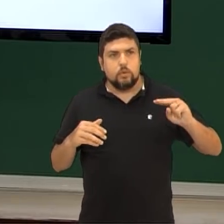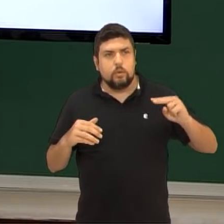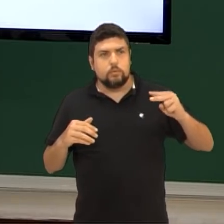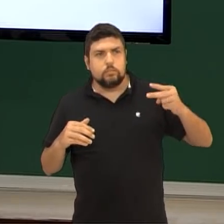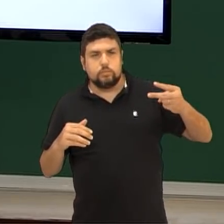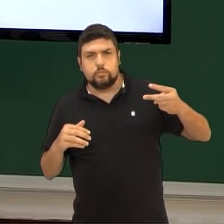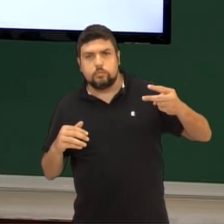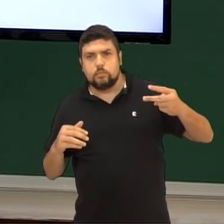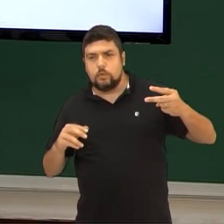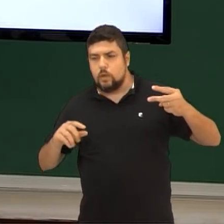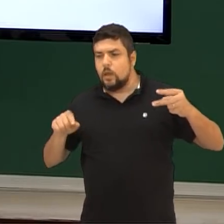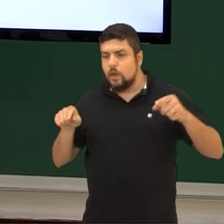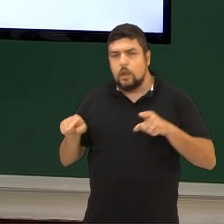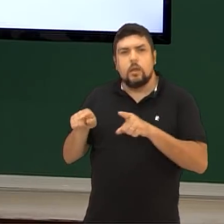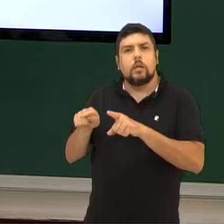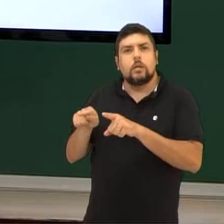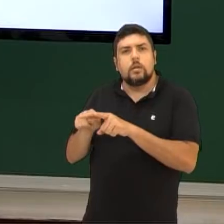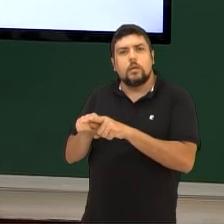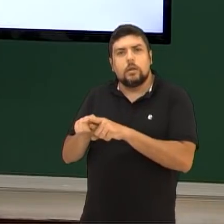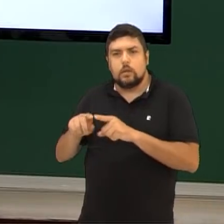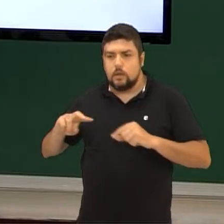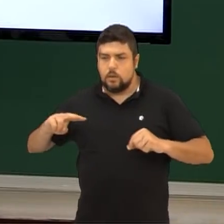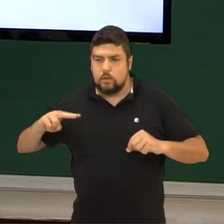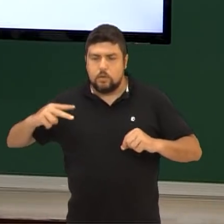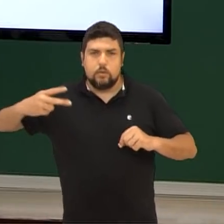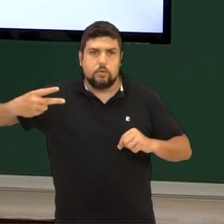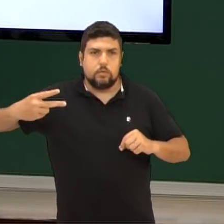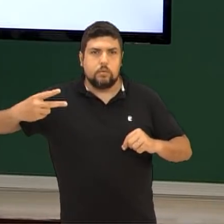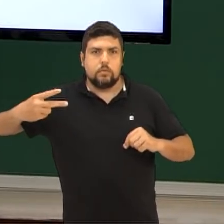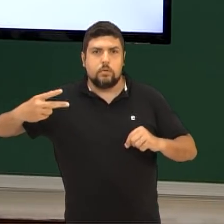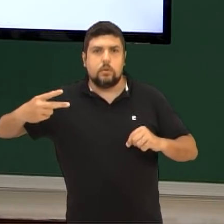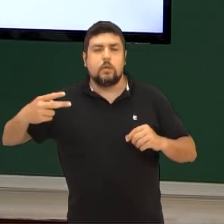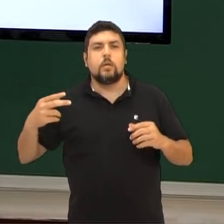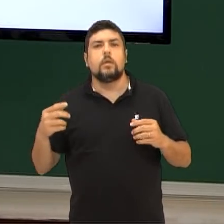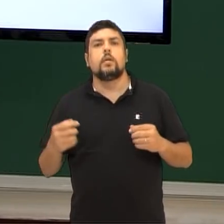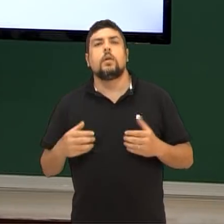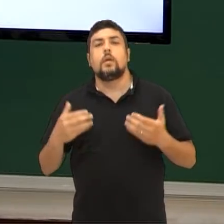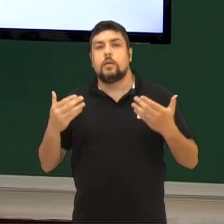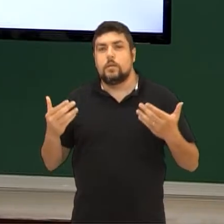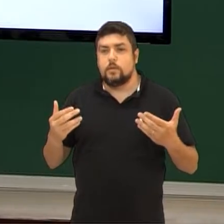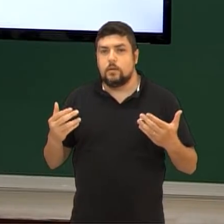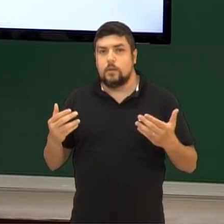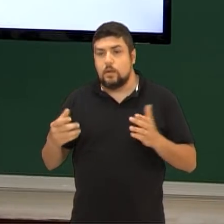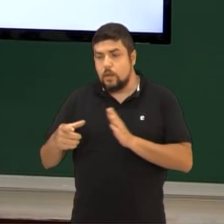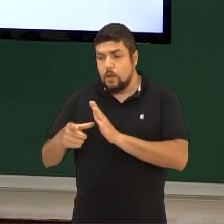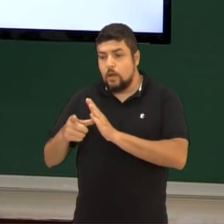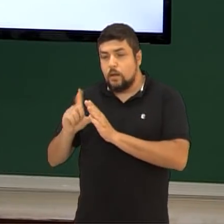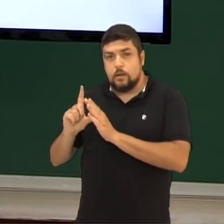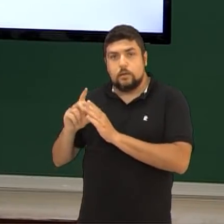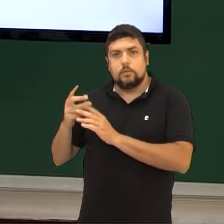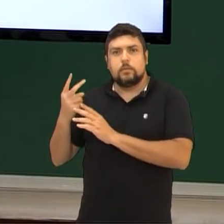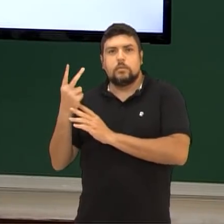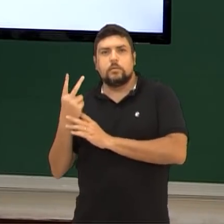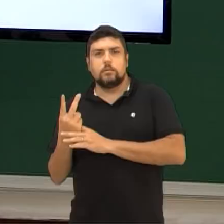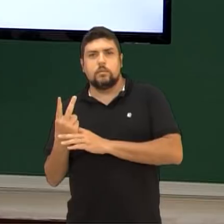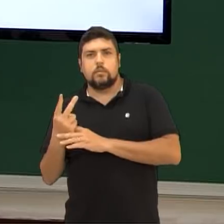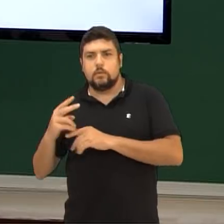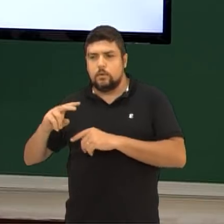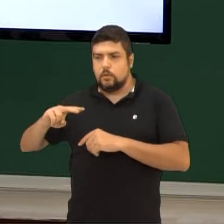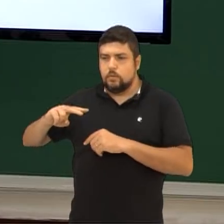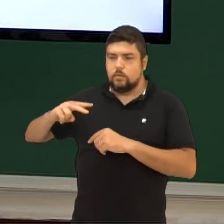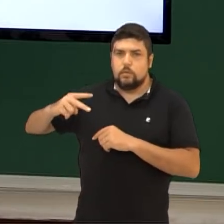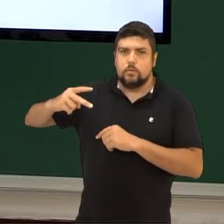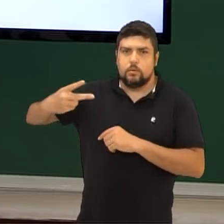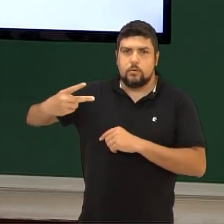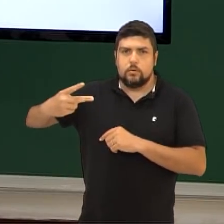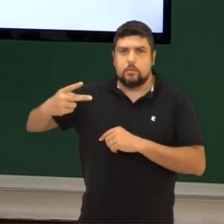essa quantidade, essa razão de água, dobra-se o número de água sanitária também. Se ela